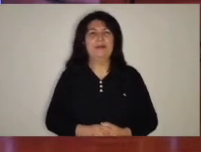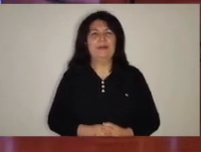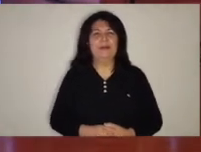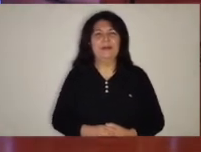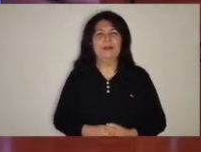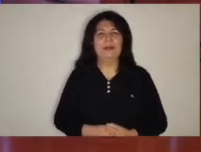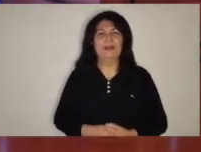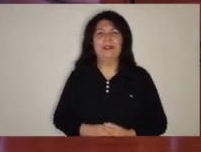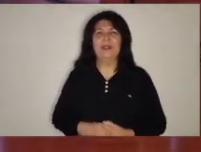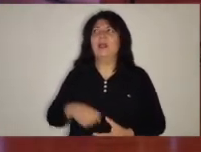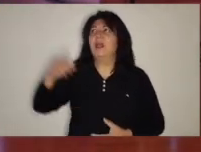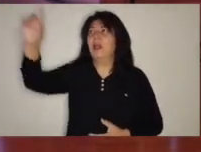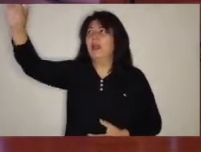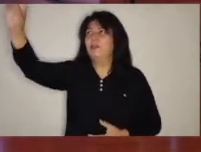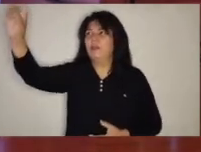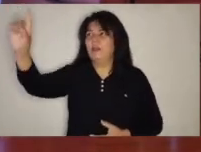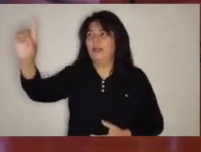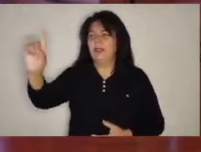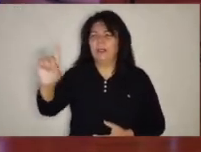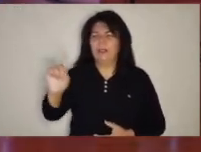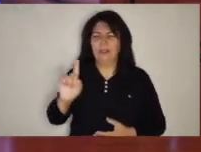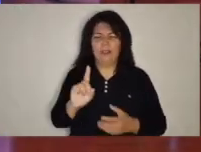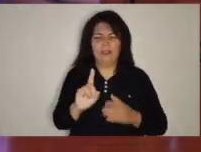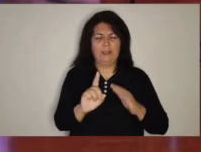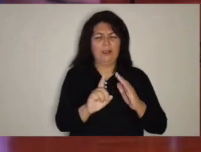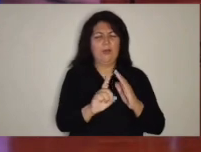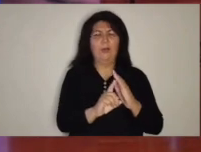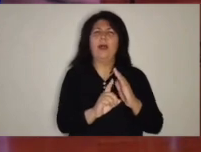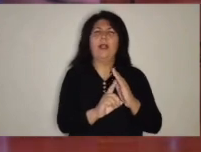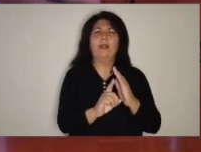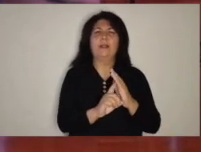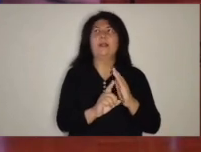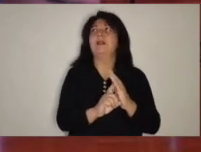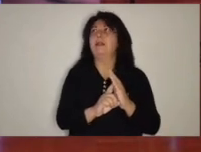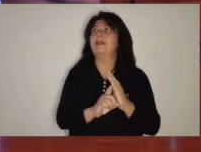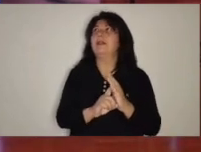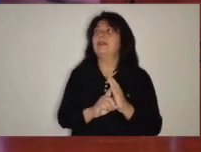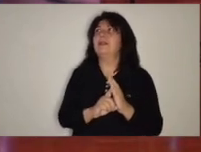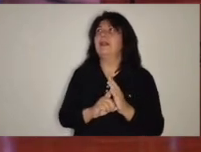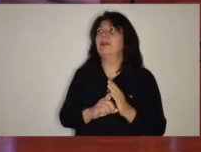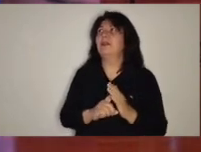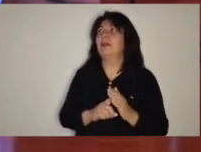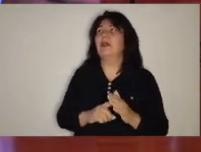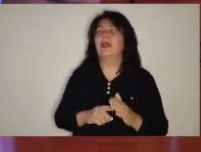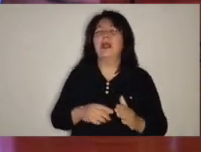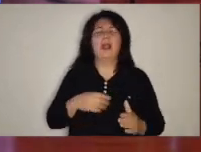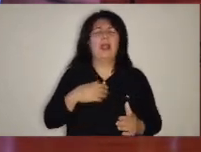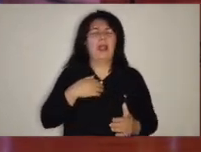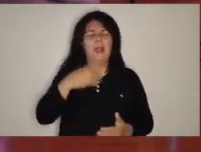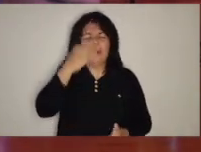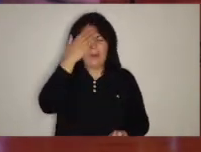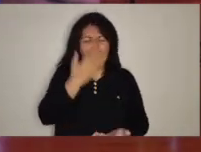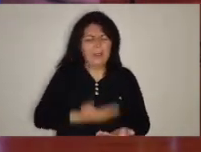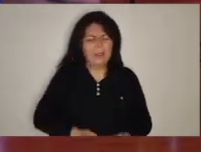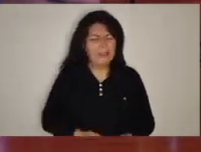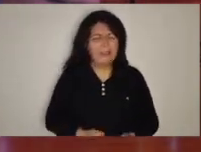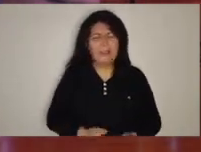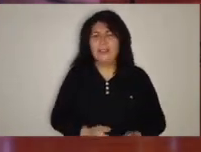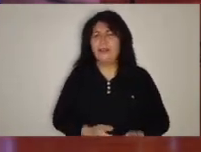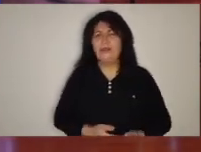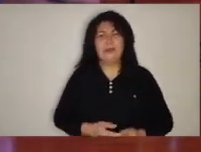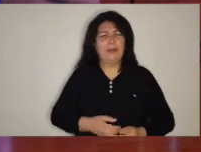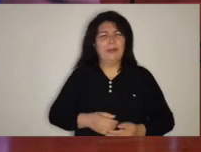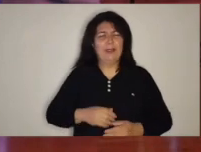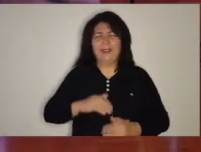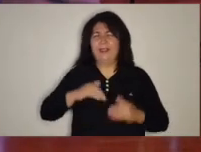Tua presença para este lugar, chamar a Tua atenção para este lugar, Senhor, porque eu creio que grandes coisas o Senhor irá fazer, Senhor, meu Deus, meu